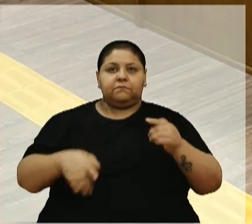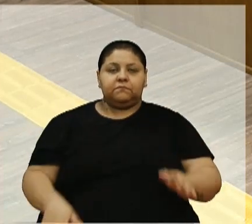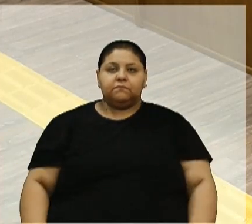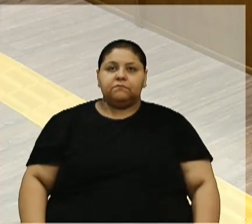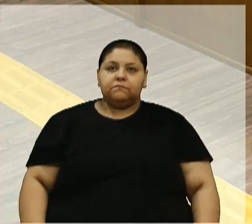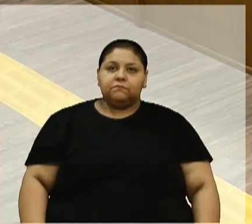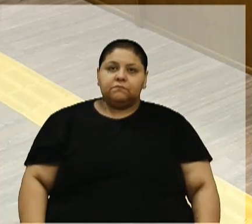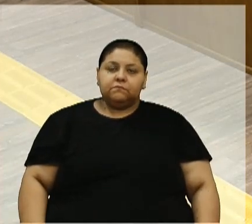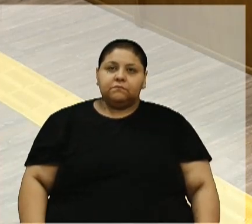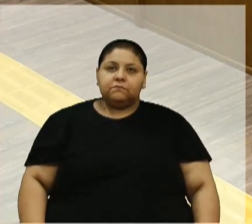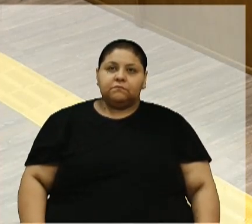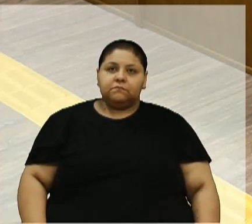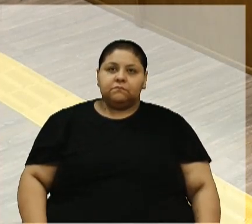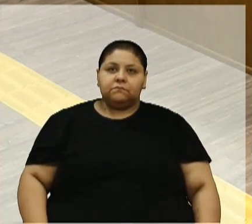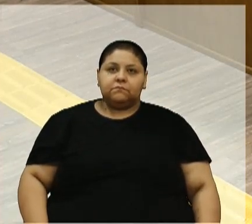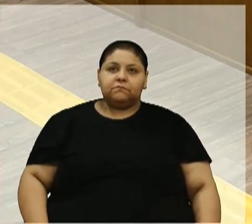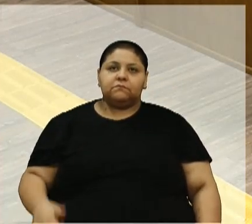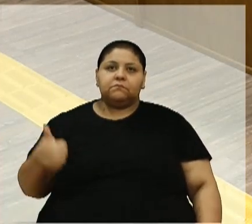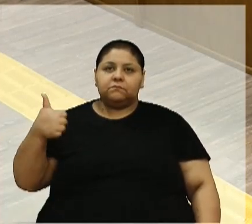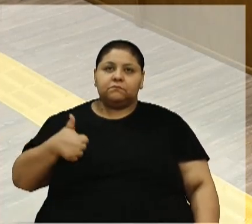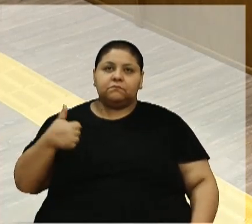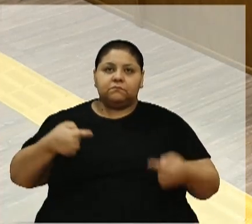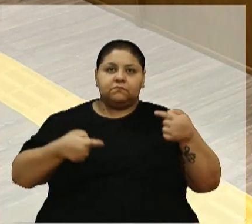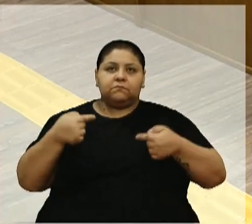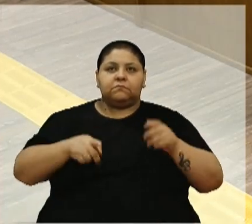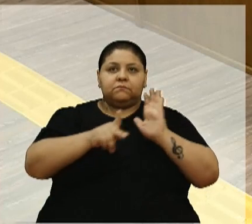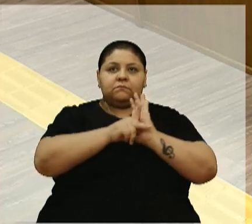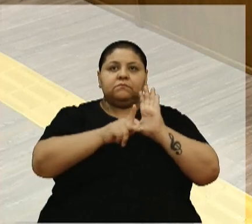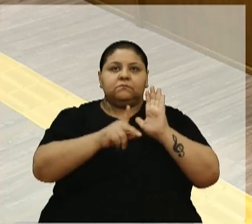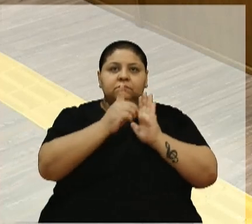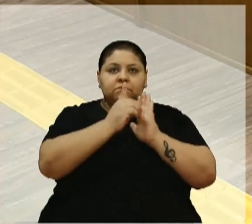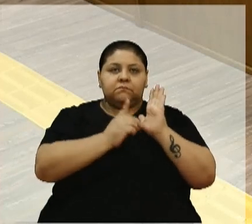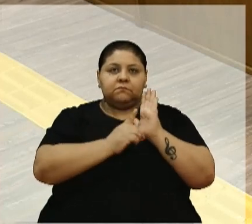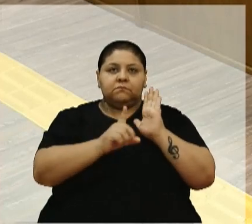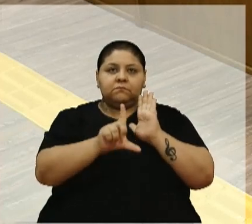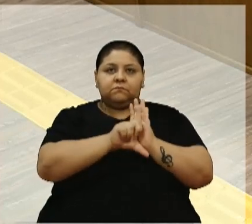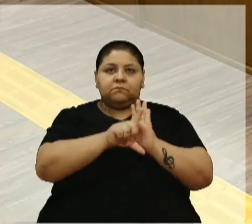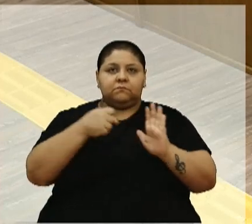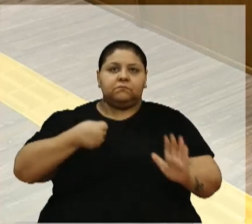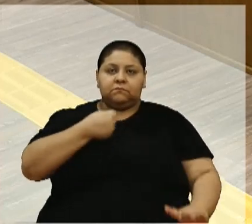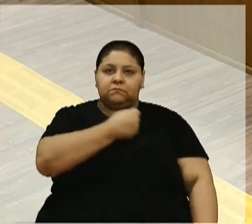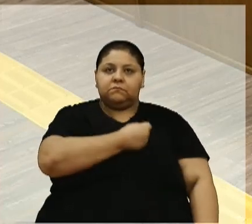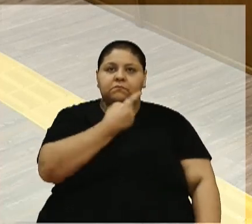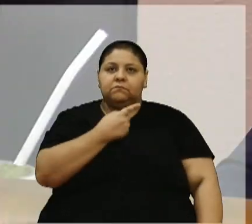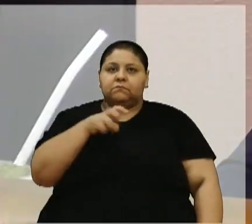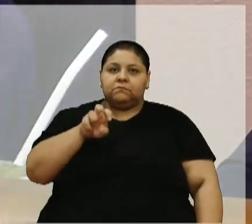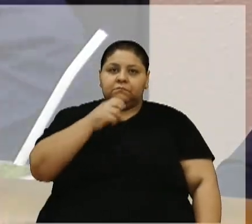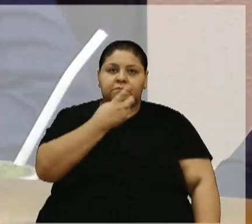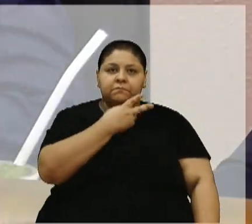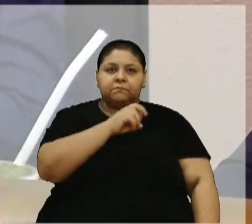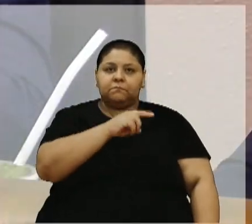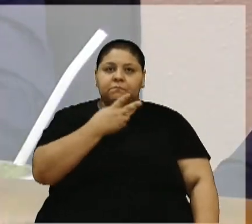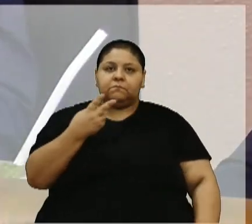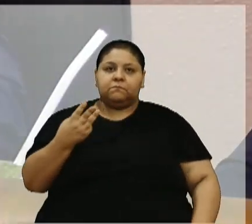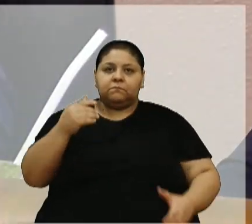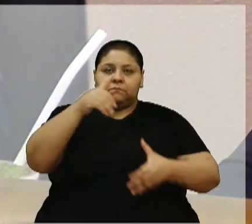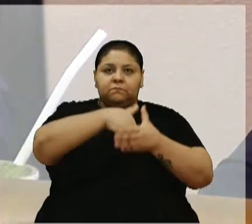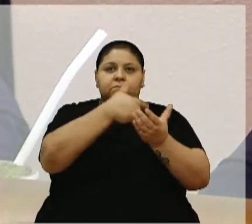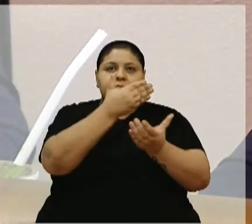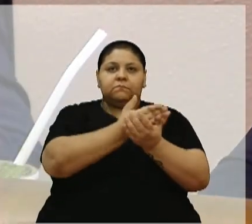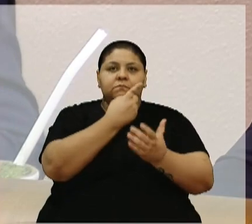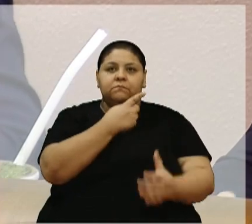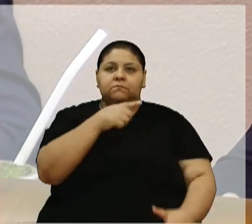discussão. Em primeira discussão, projeto de decreto legislativo número 15/2024, contido no processo